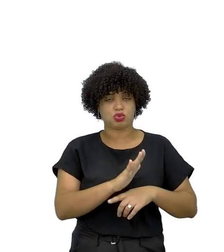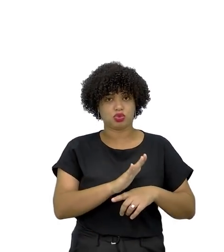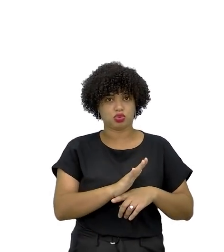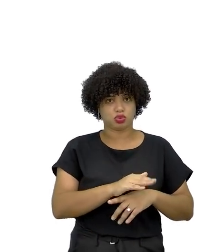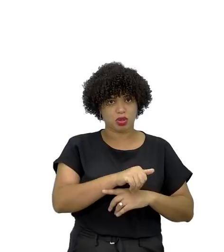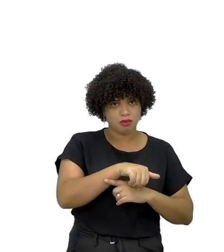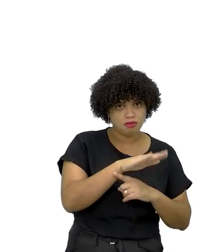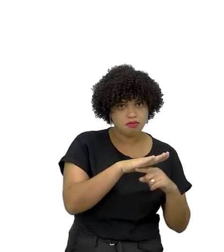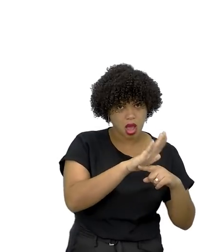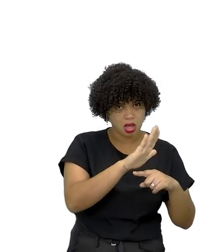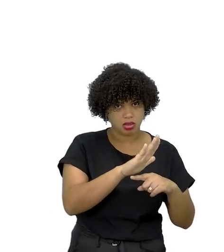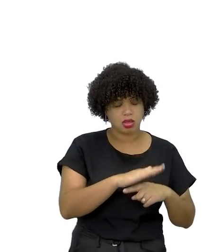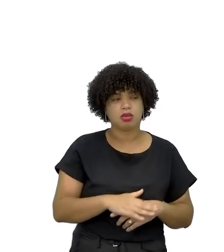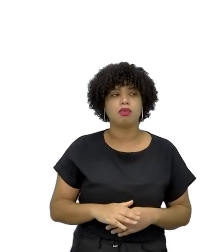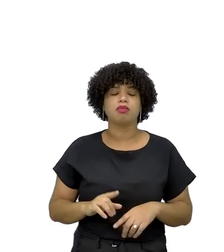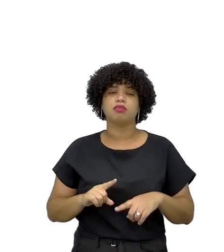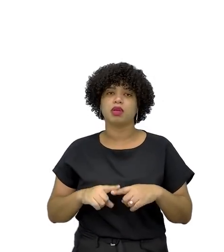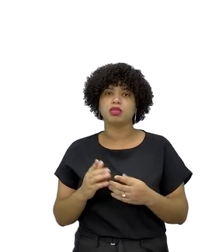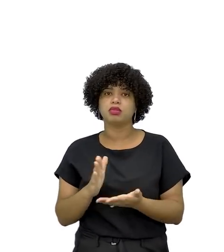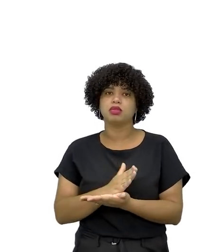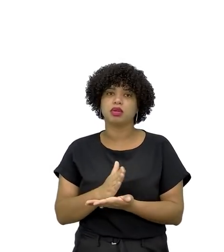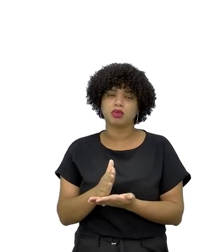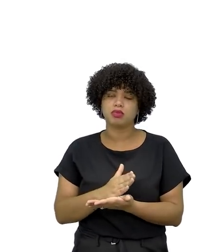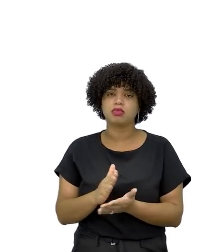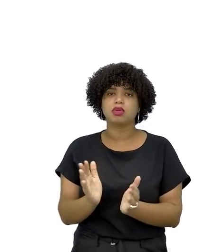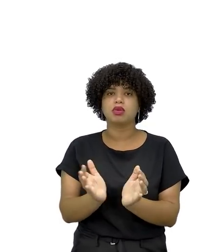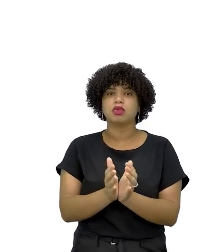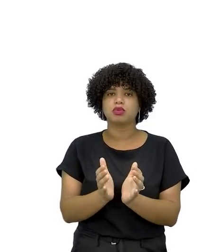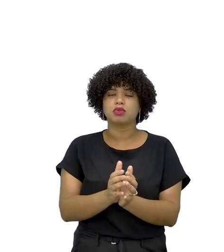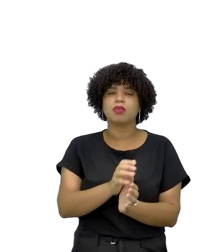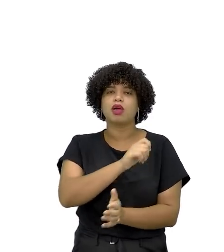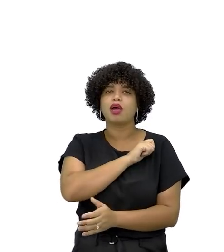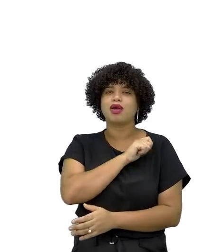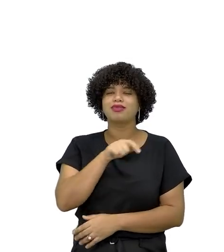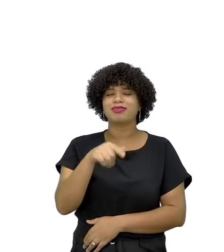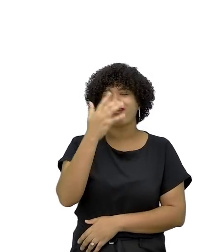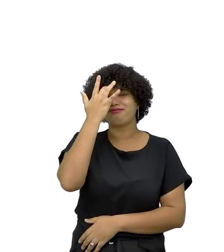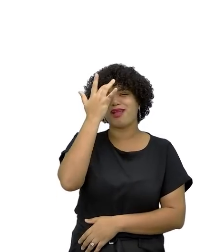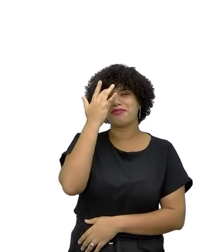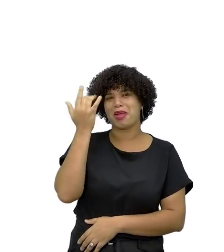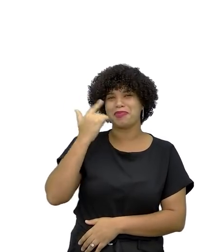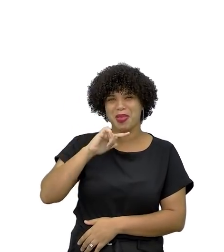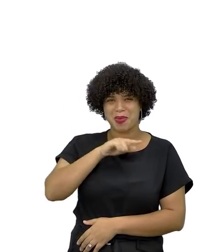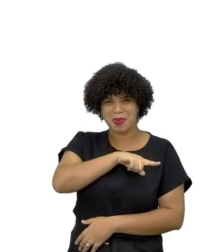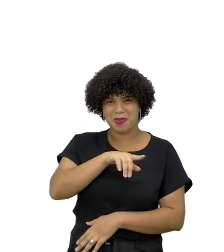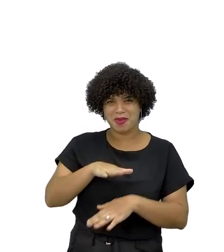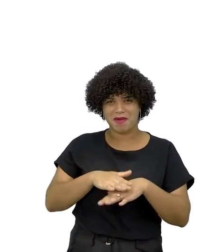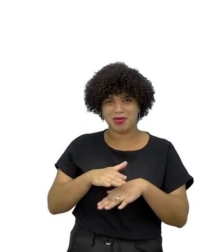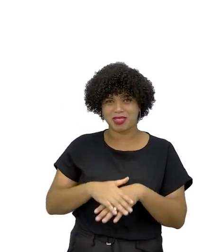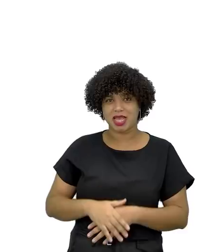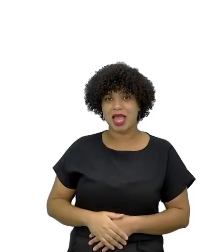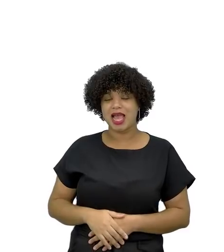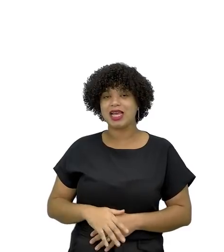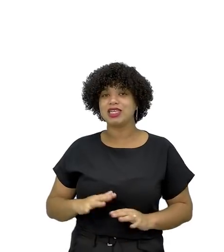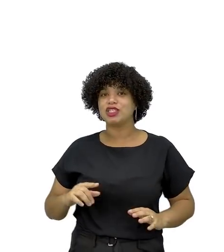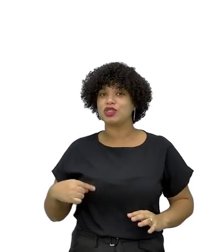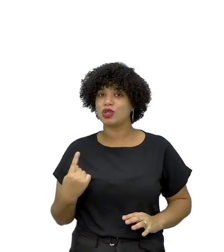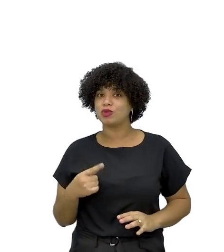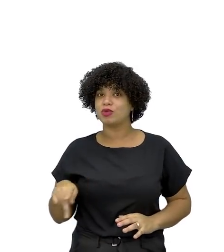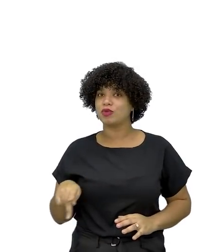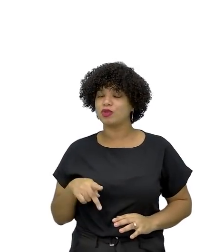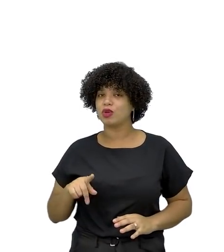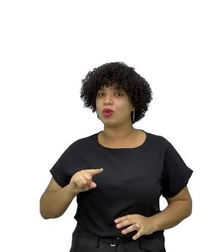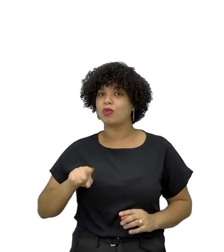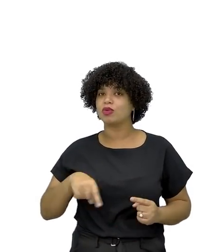vai estar mediando, né, é o nosso papel de mediação, porque o aluno vai tomando voz, vai cada vez